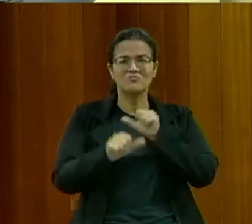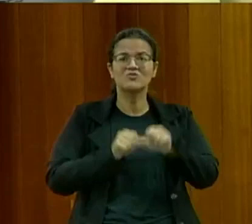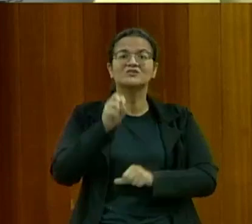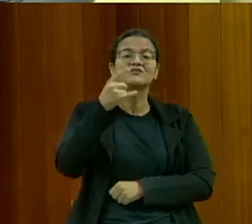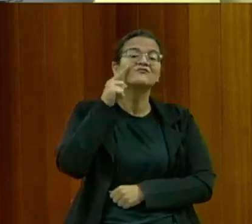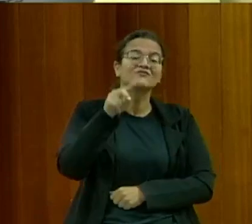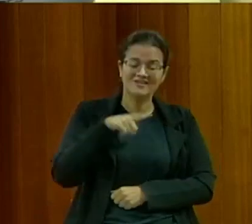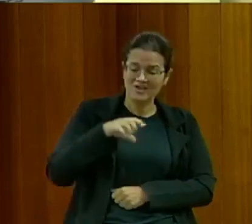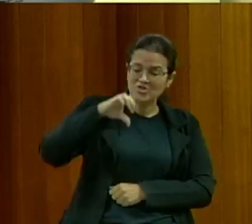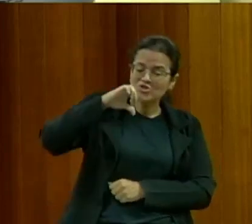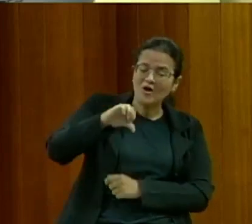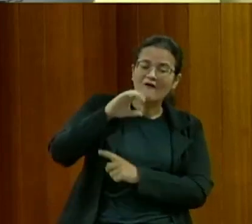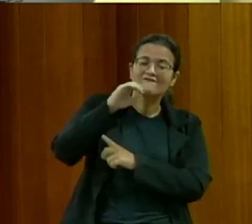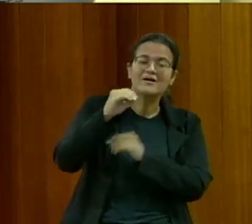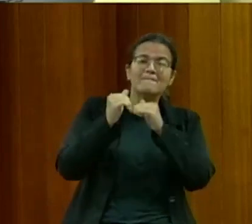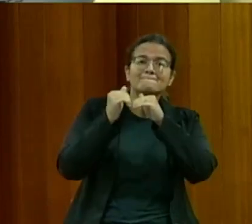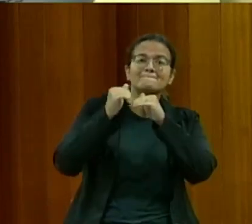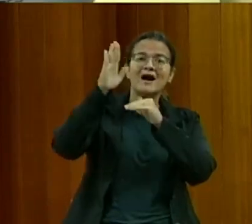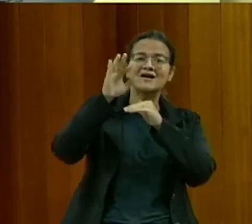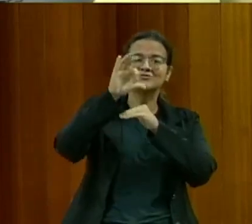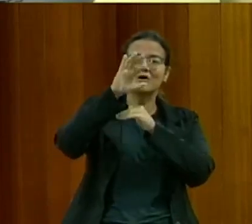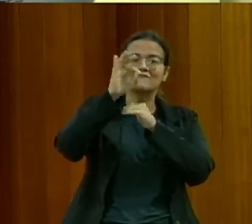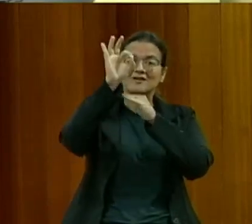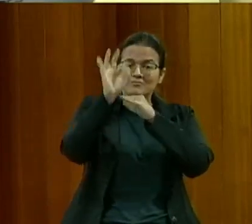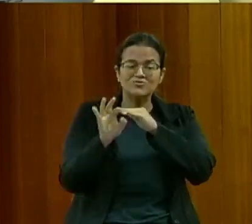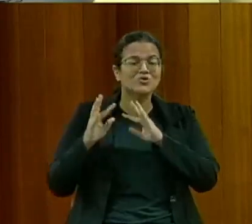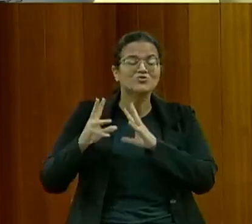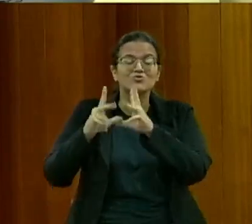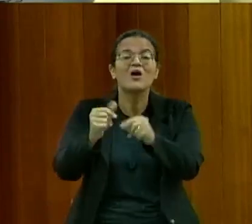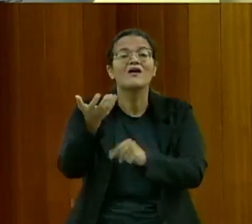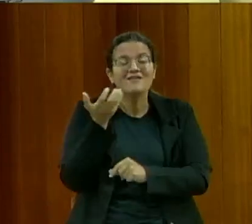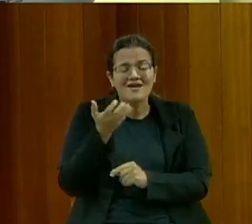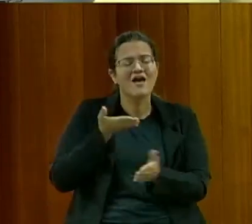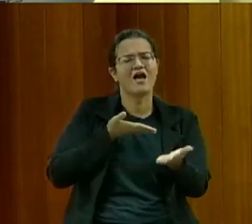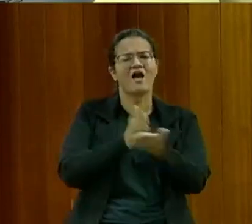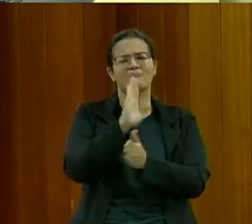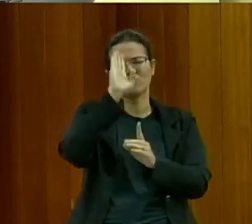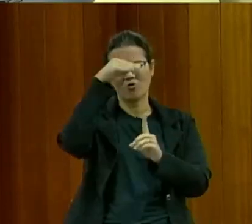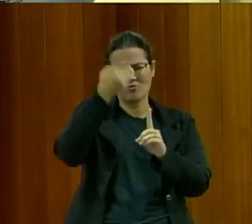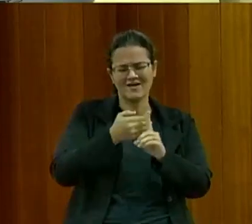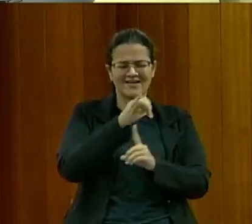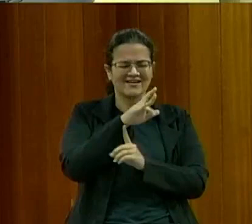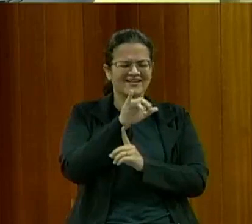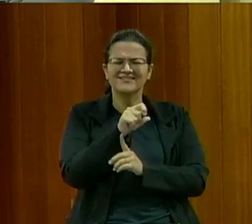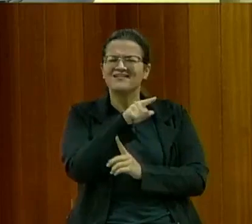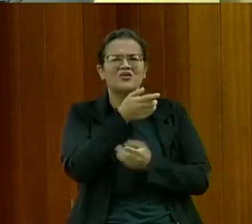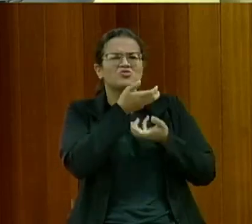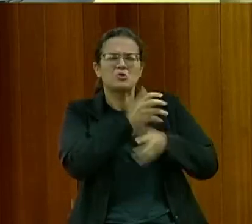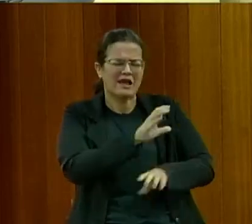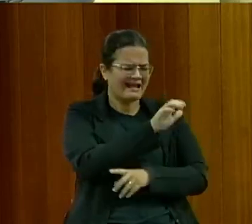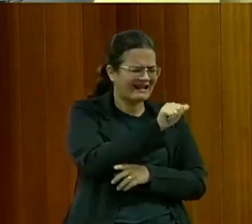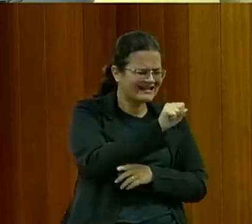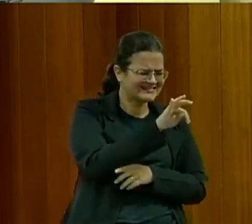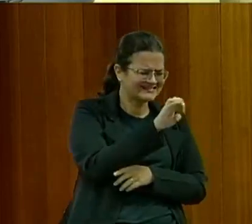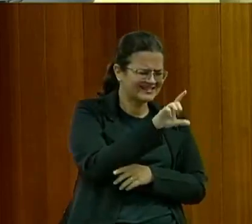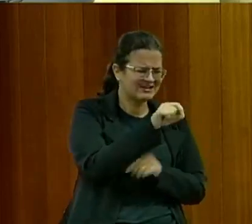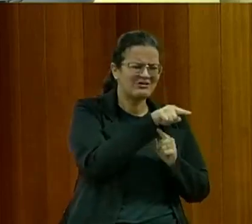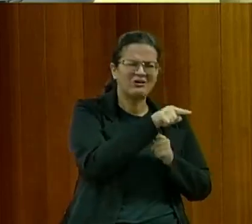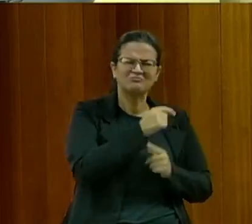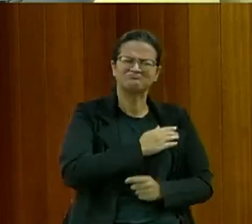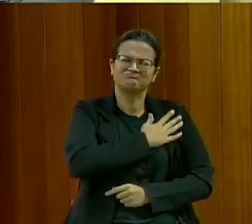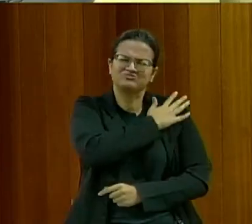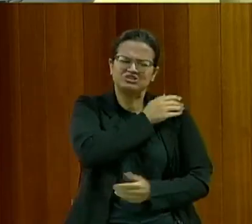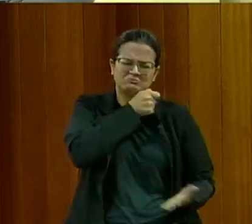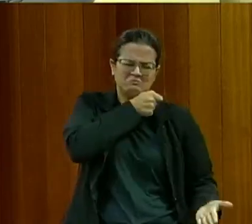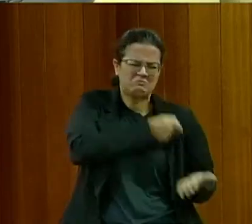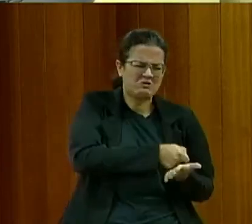de Goiânia não aprovar a homenagem ao nome do Íris no lugar de um ditador ao gás, que só fez o mal para o povo,